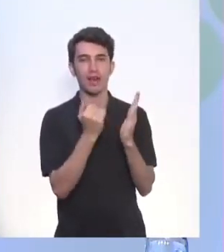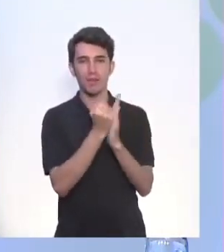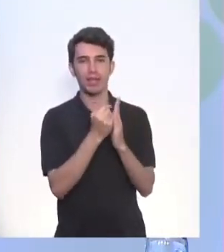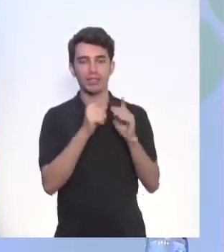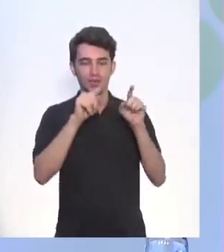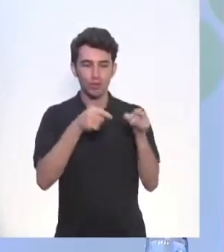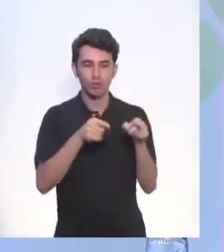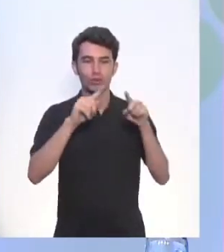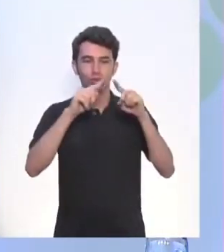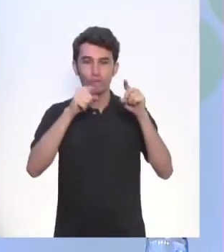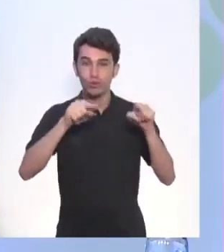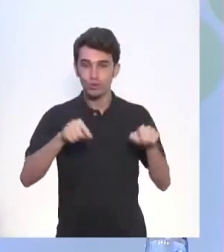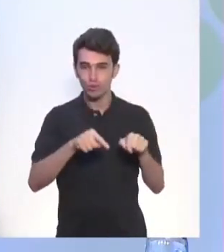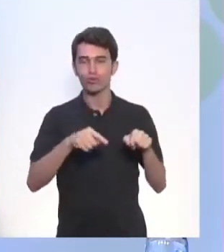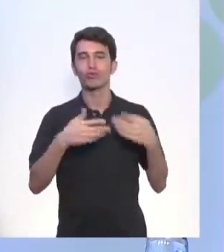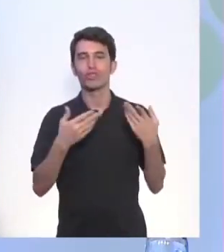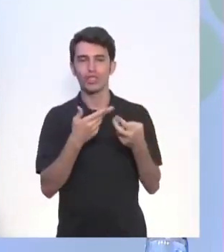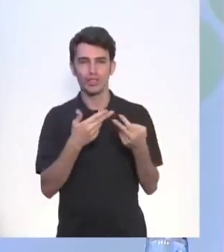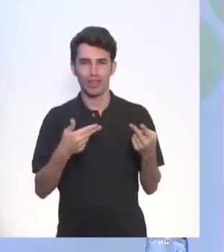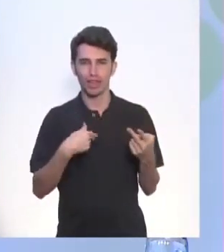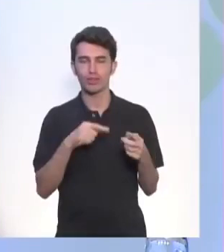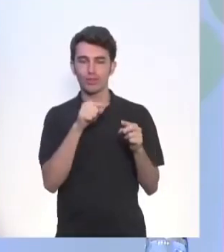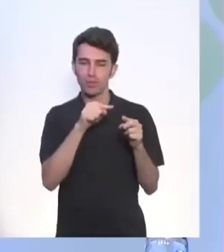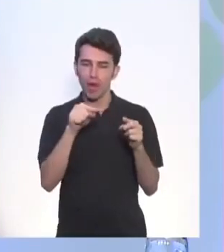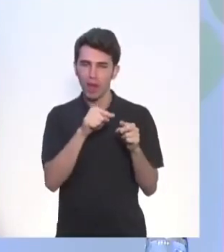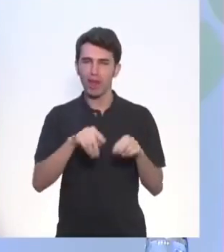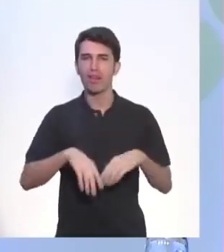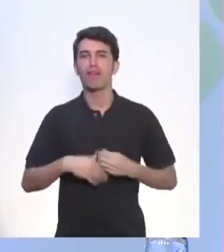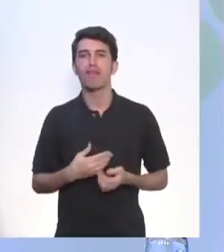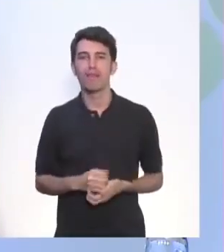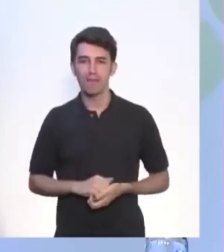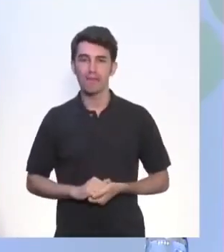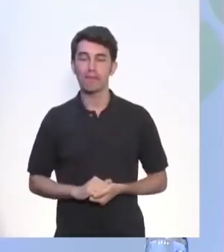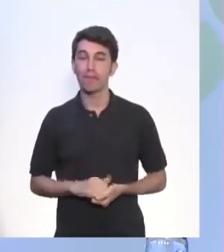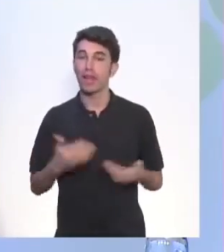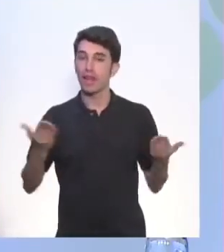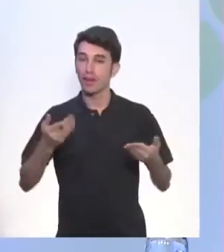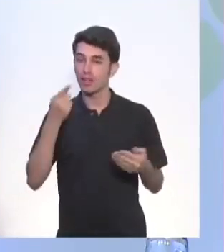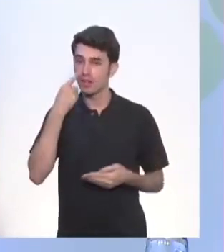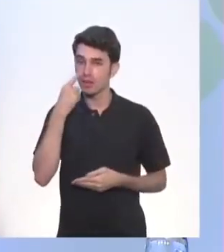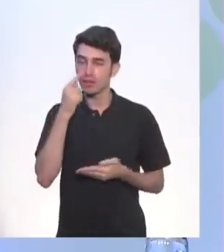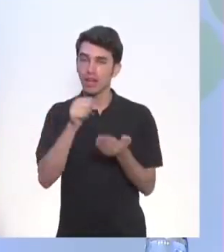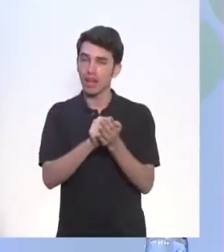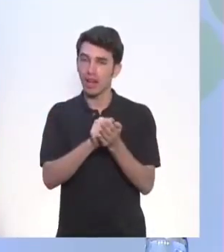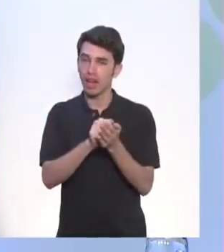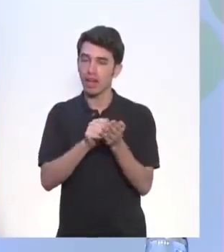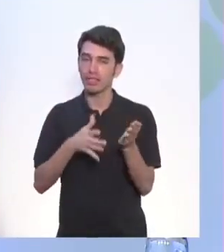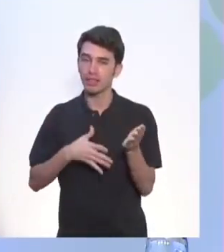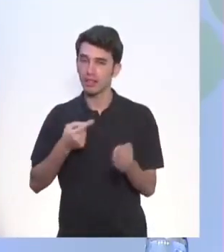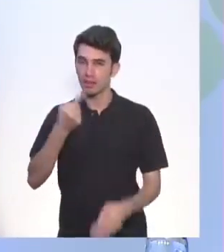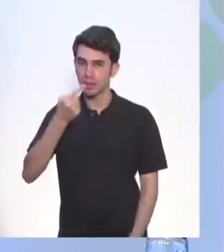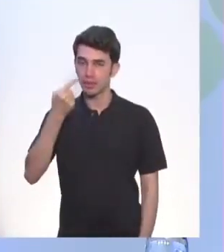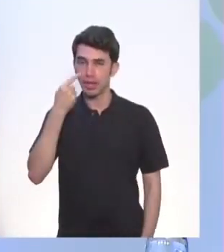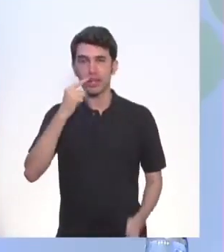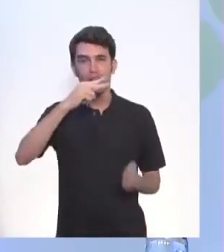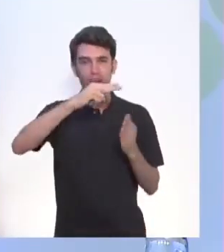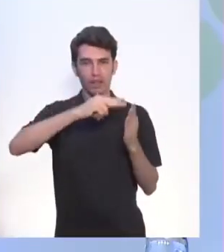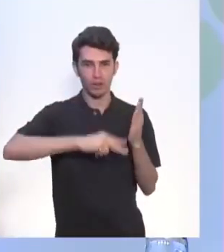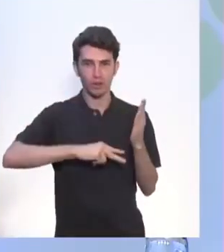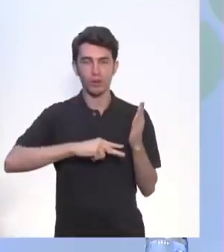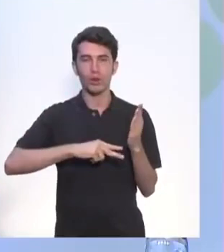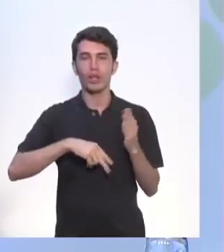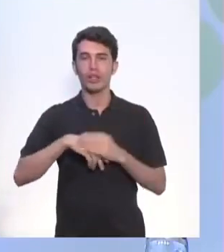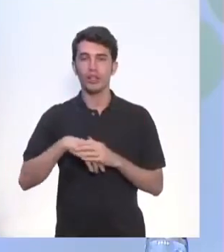que essa entrevista precisa desses detalhes, nós vamos atentar à primeira atividade, que é a leitura da entrevista, e conforme o